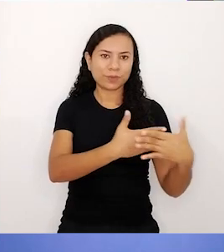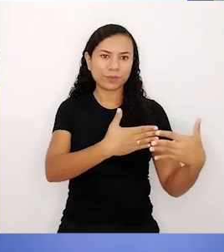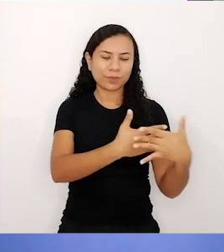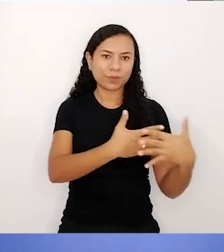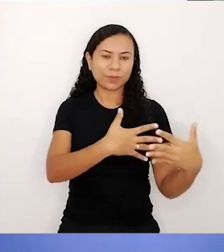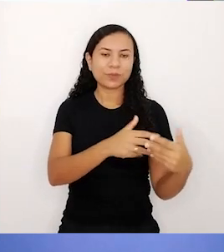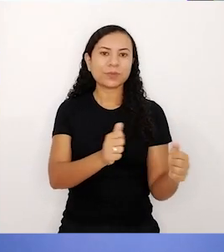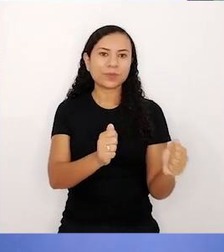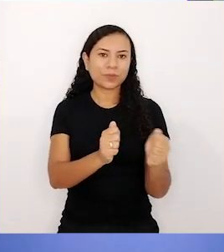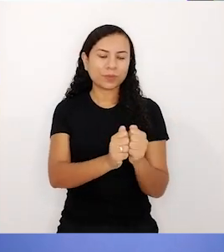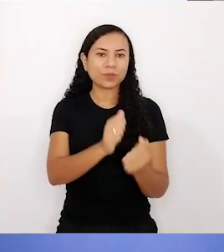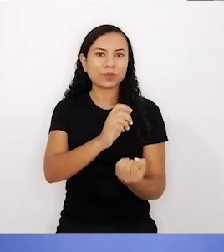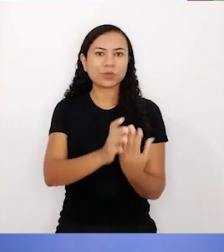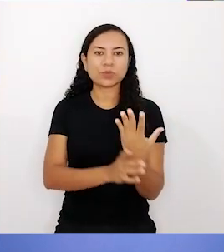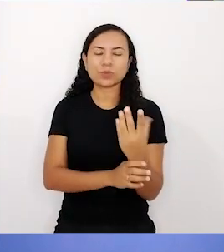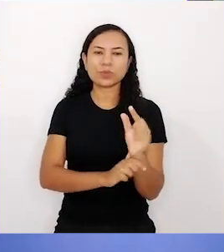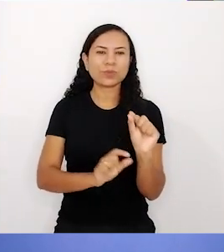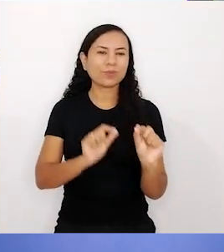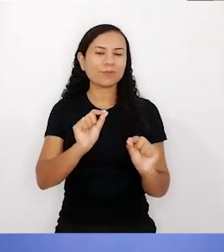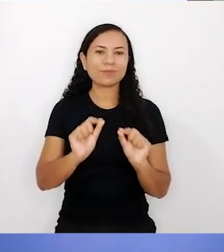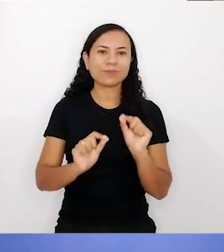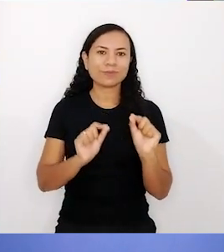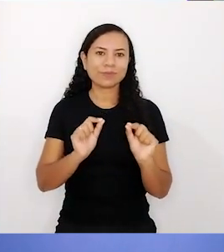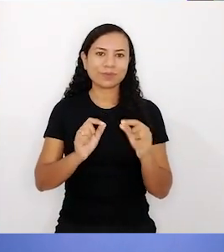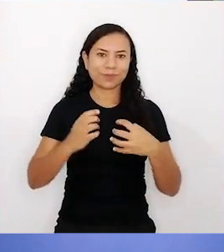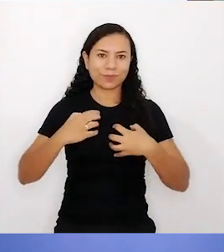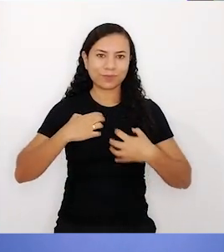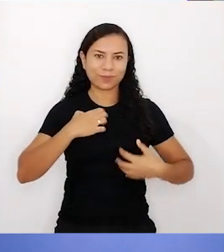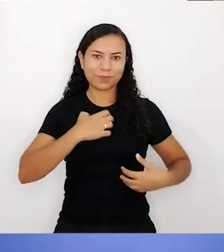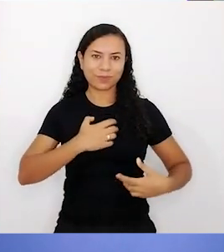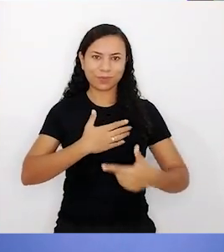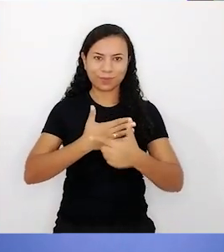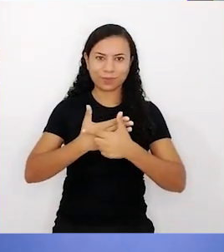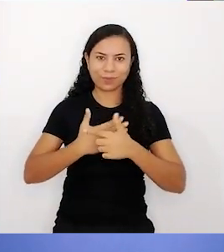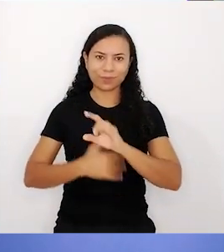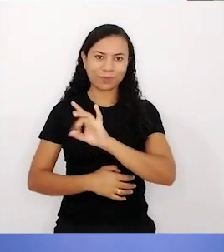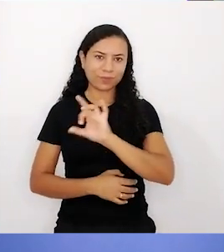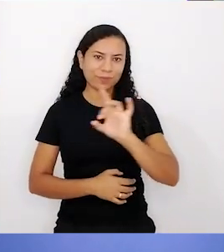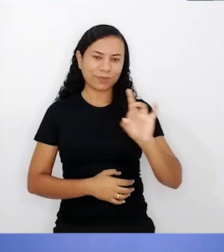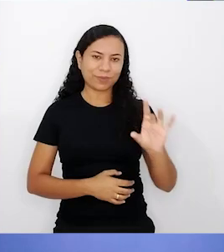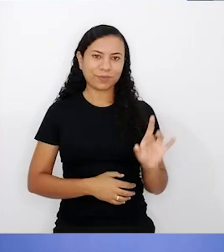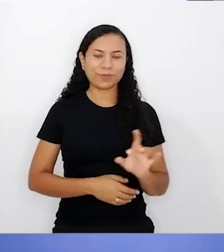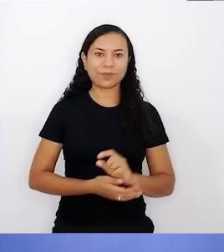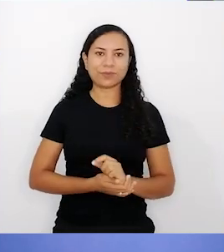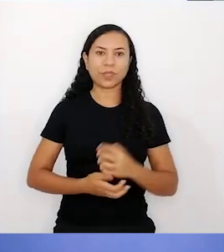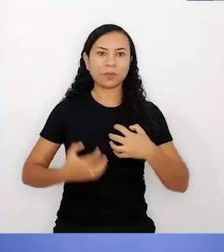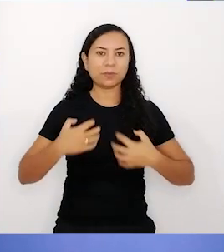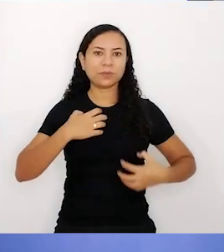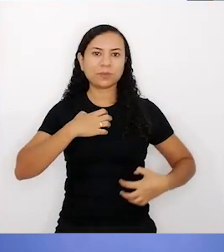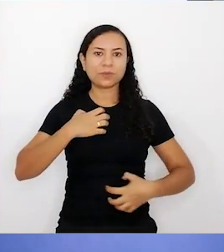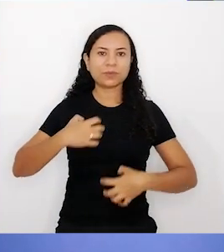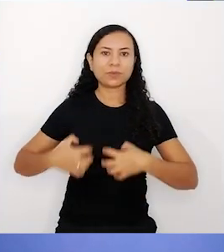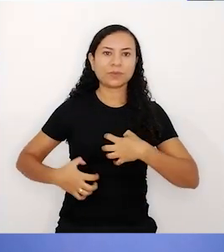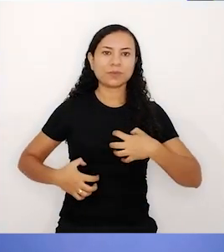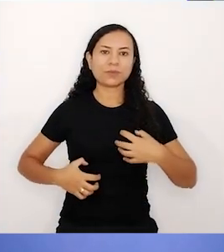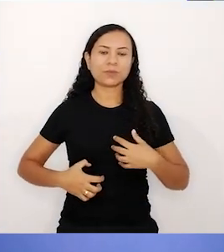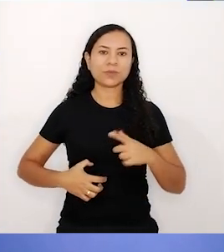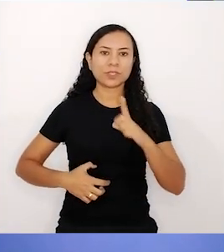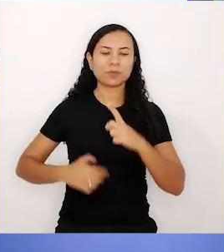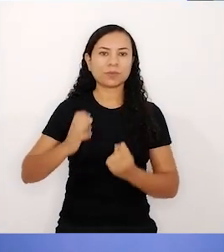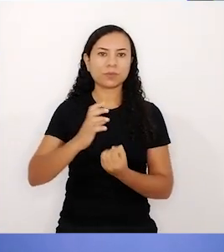tecidos. Os tecidos formam órgãos com funções específicas. Esses órgãos vão